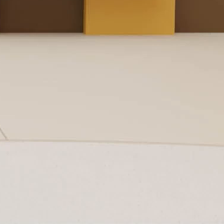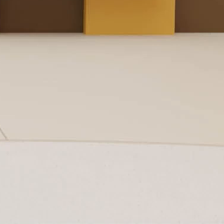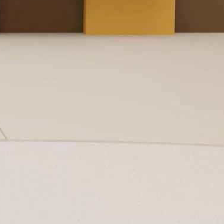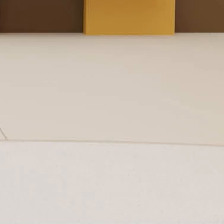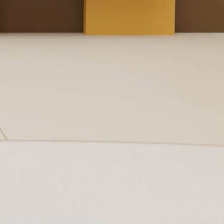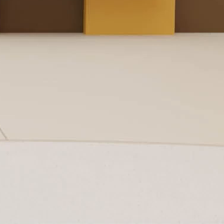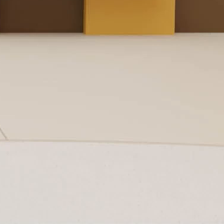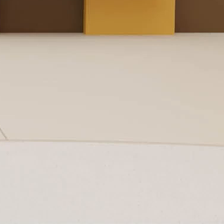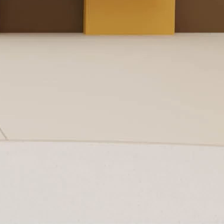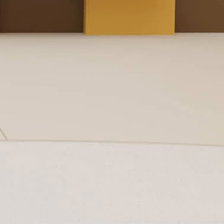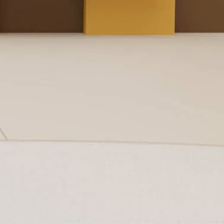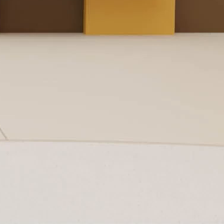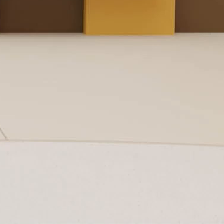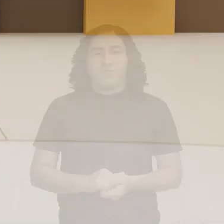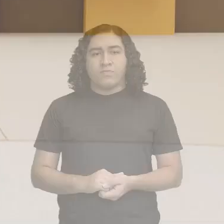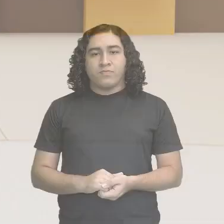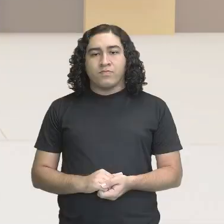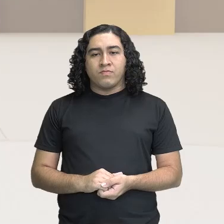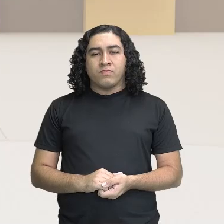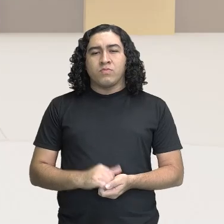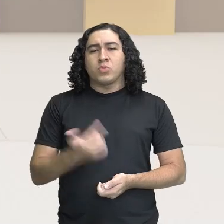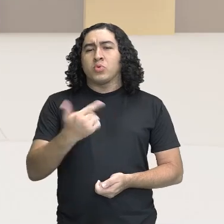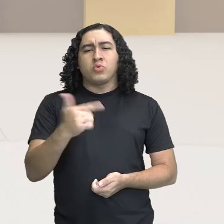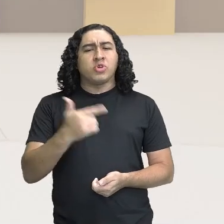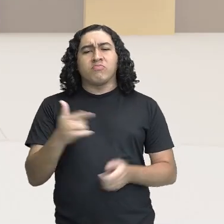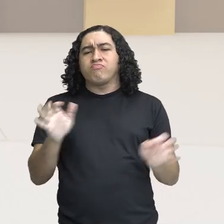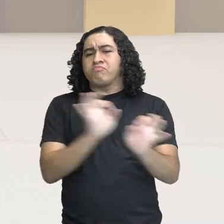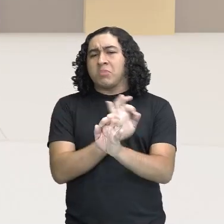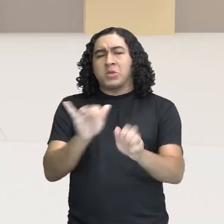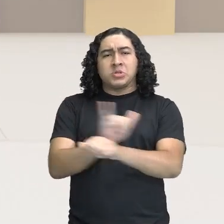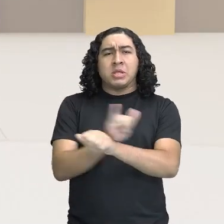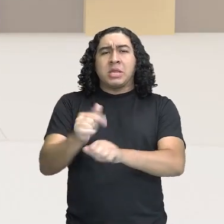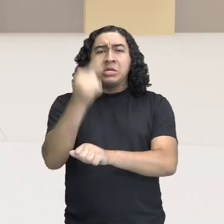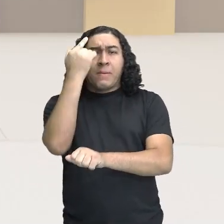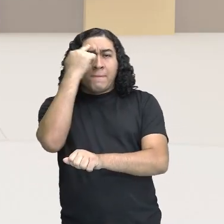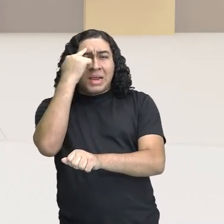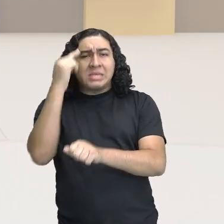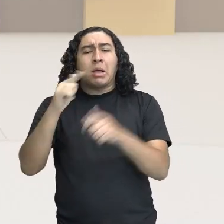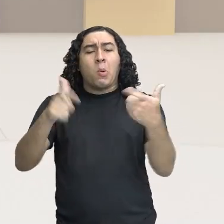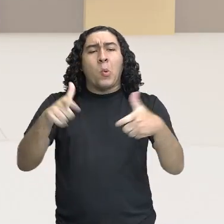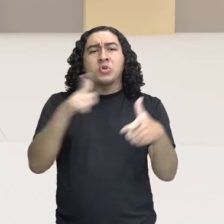para levar água onde não tinha. Né? Então, olha só,